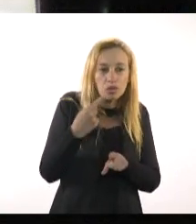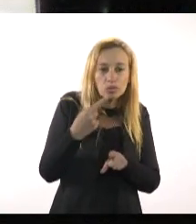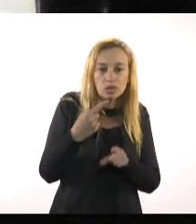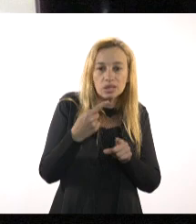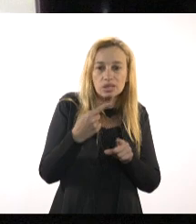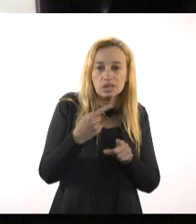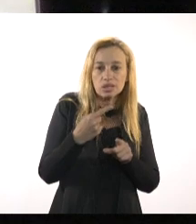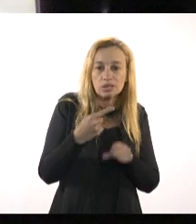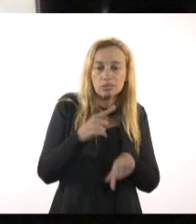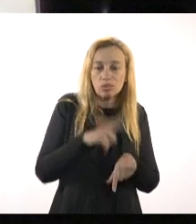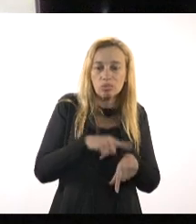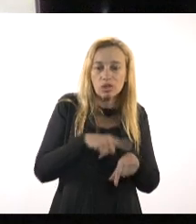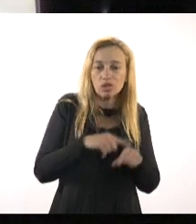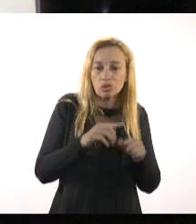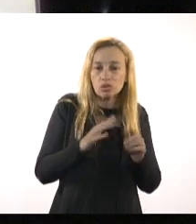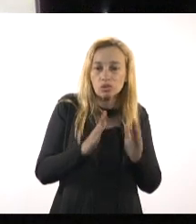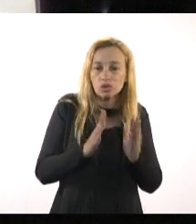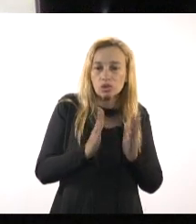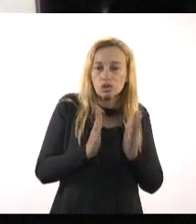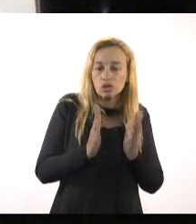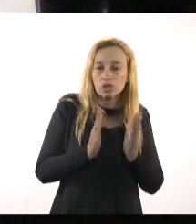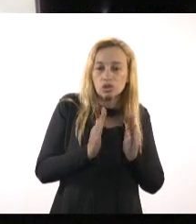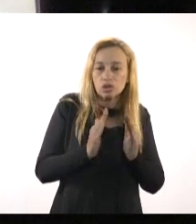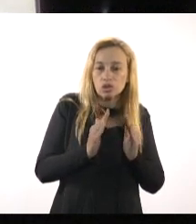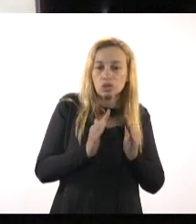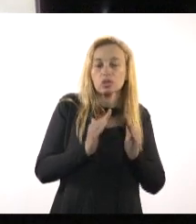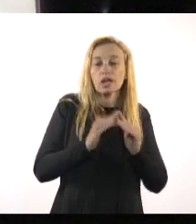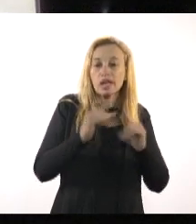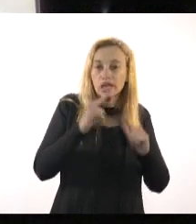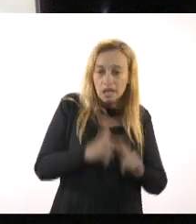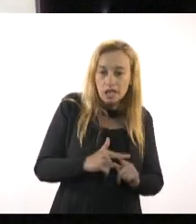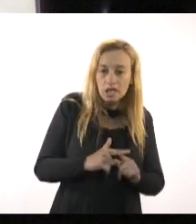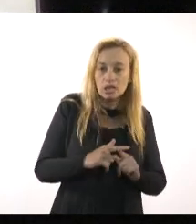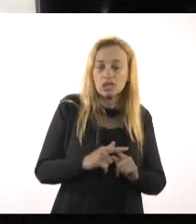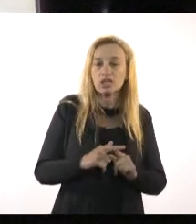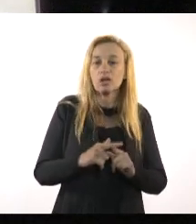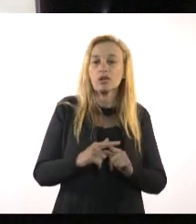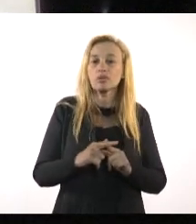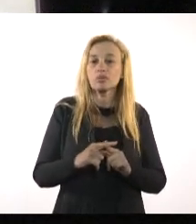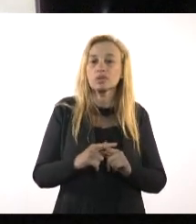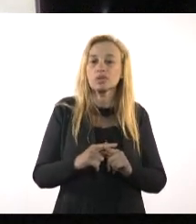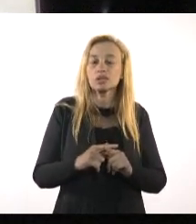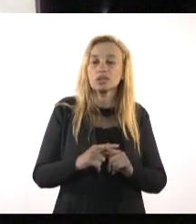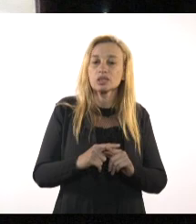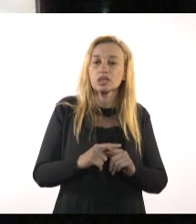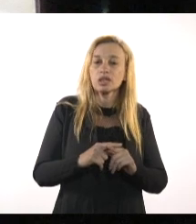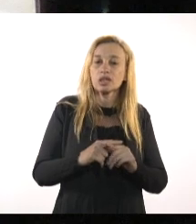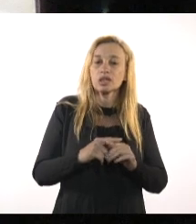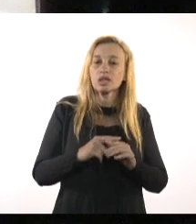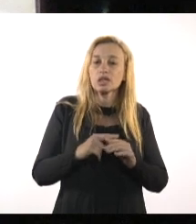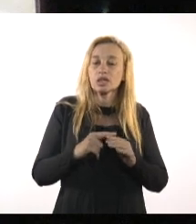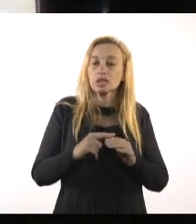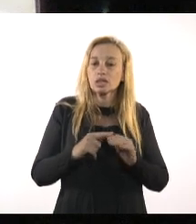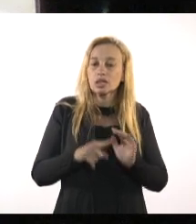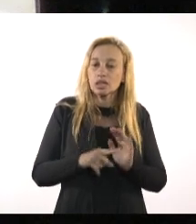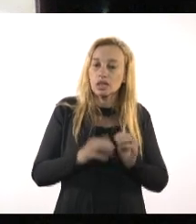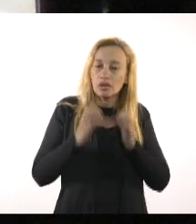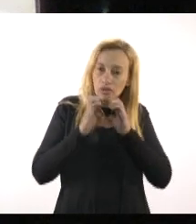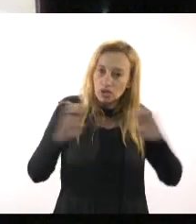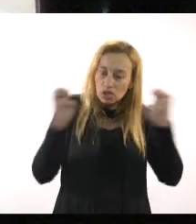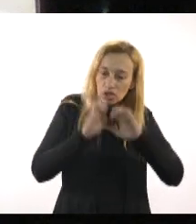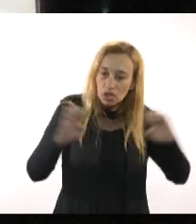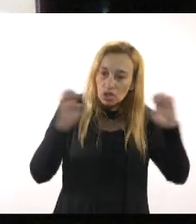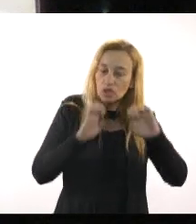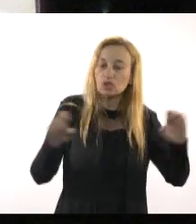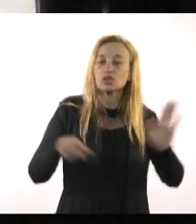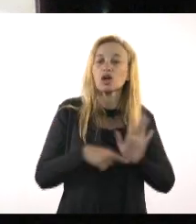intercessão da nossa igreja, que é uma igreja missionária, uma igreja atenta ao